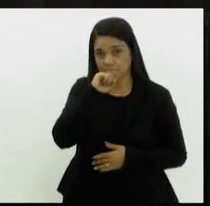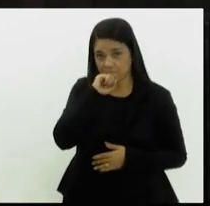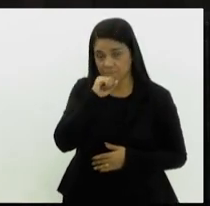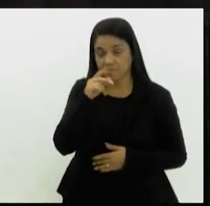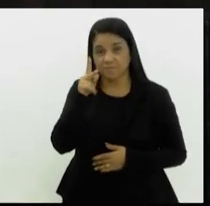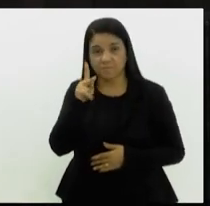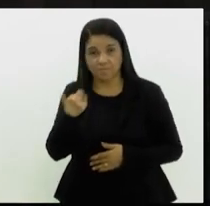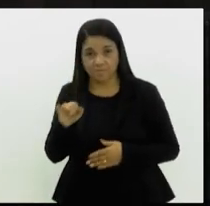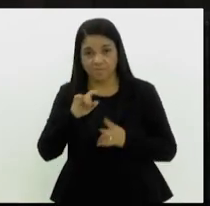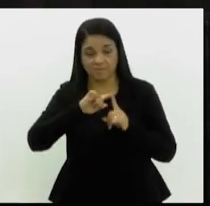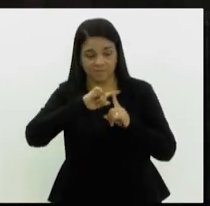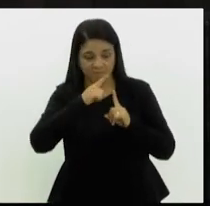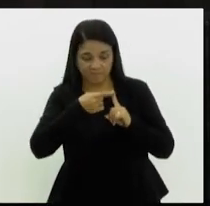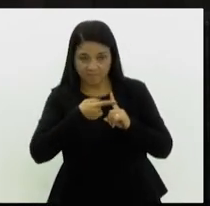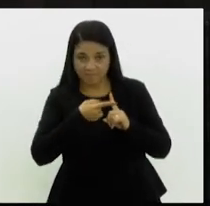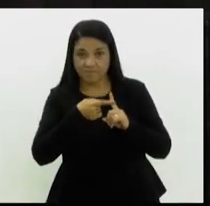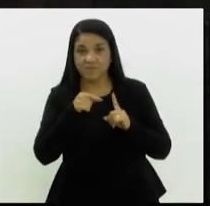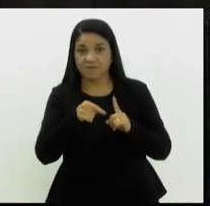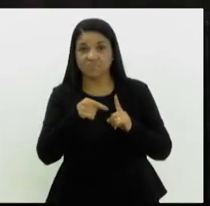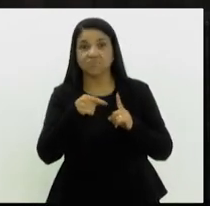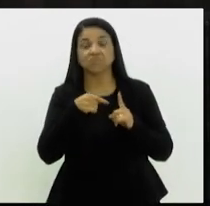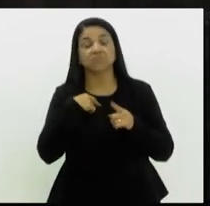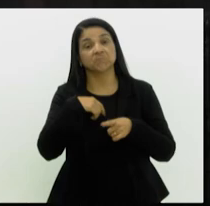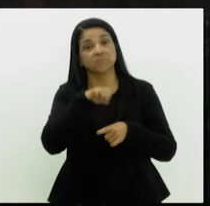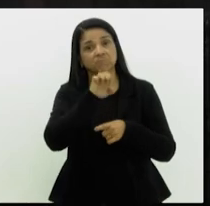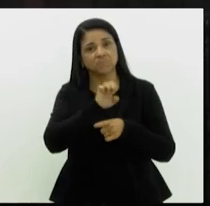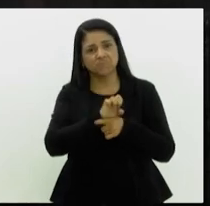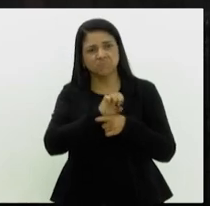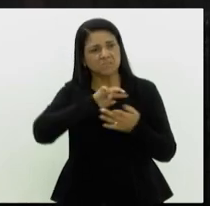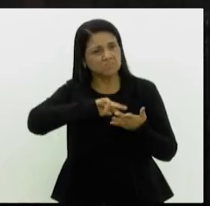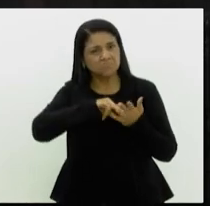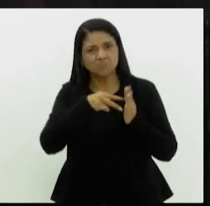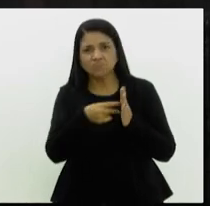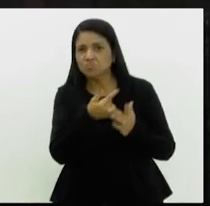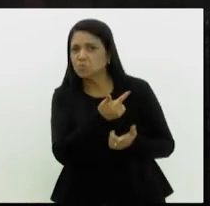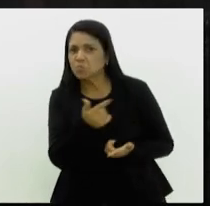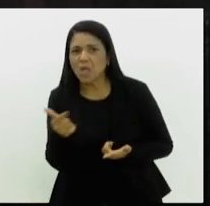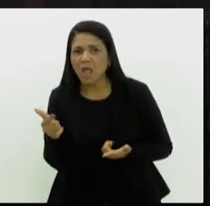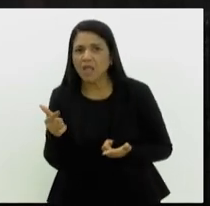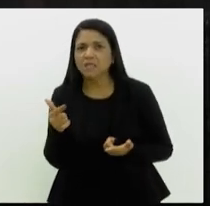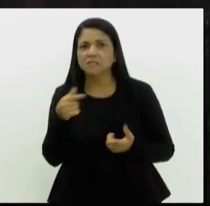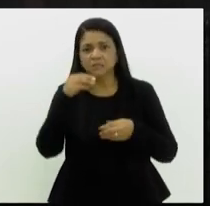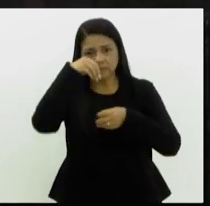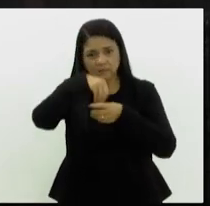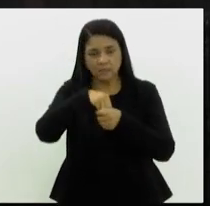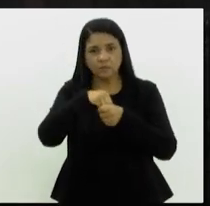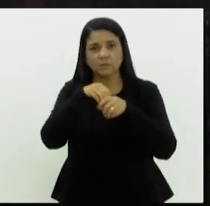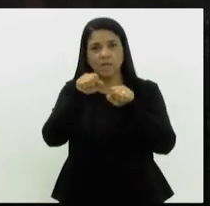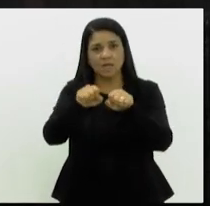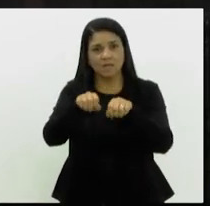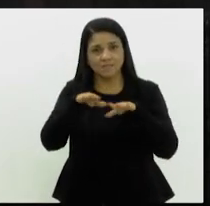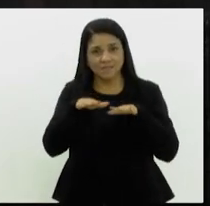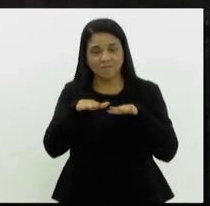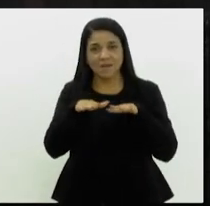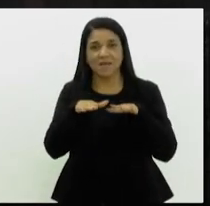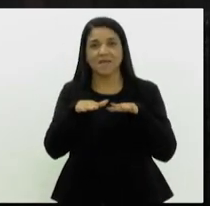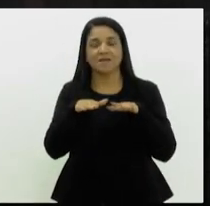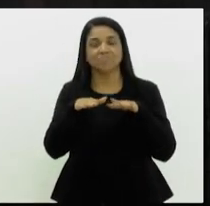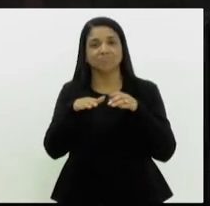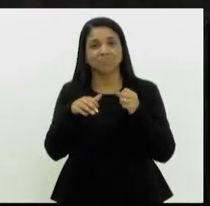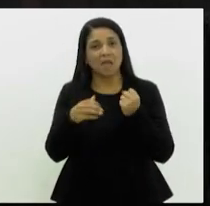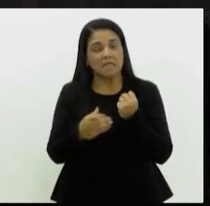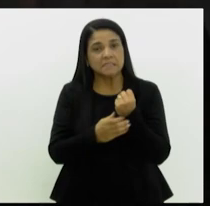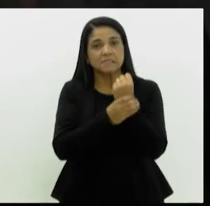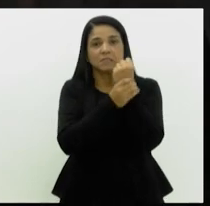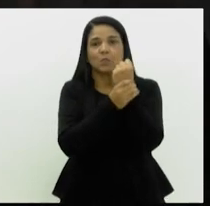não faz qualquer sentido a gente não ter, dentro da Assembleia Legislativa, a licença maternidade assegurada. A gente